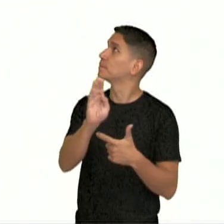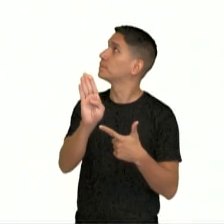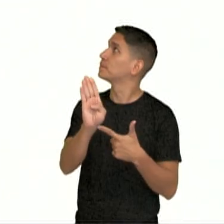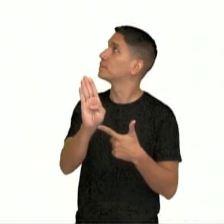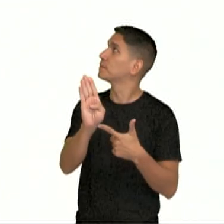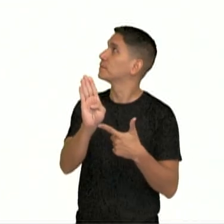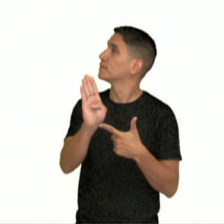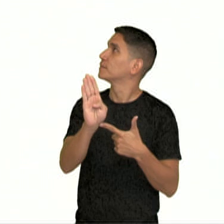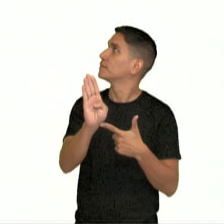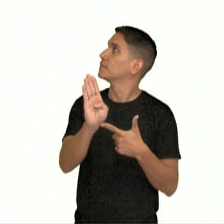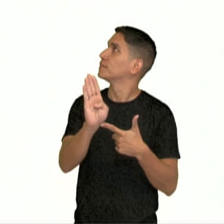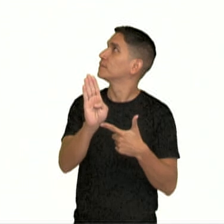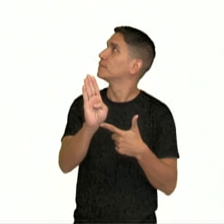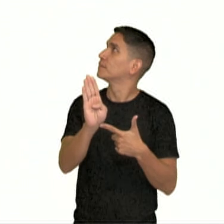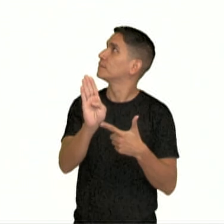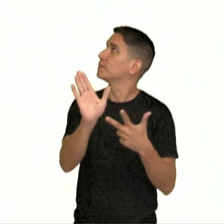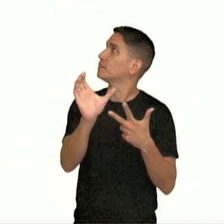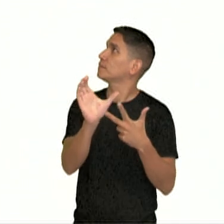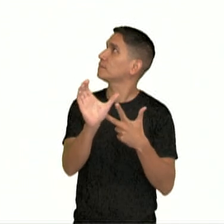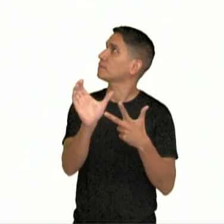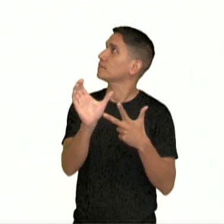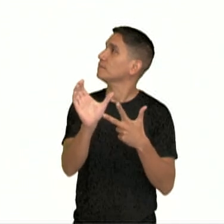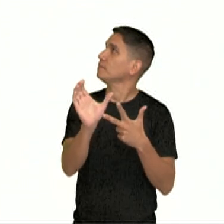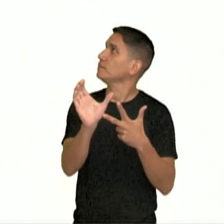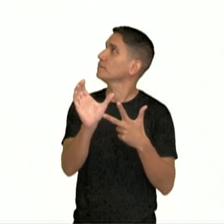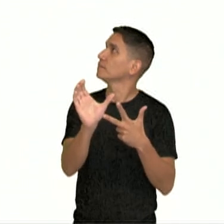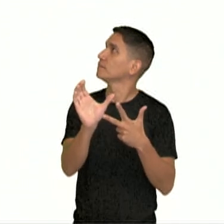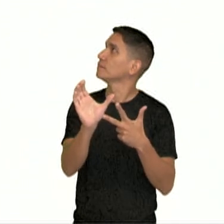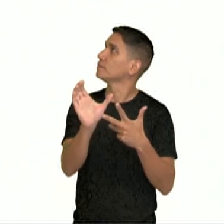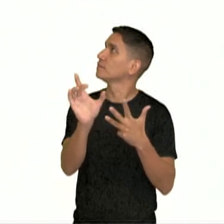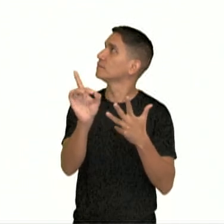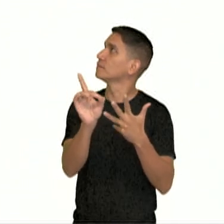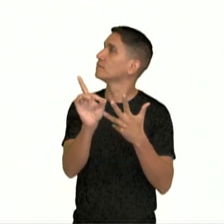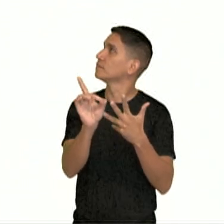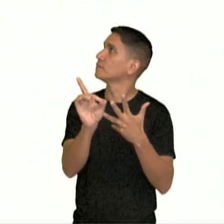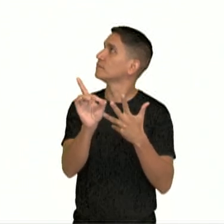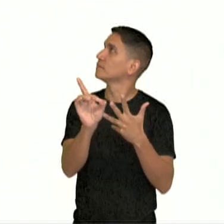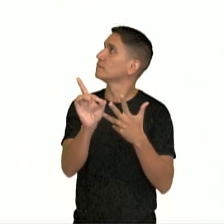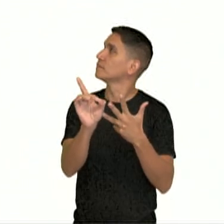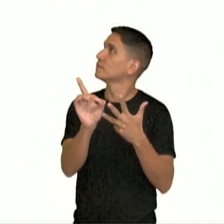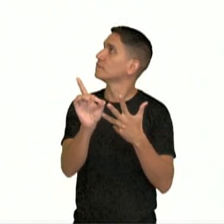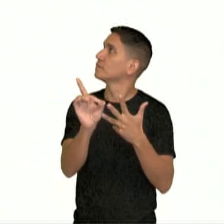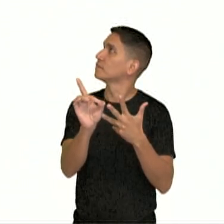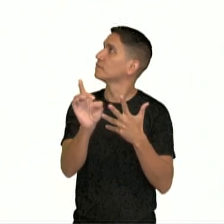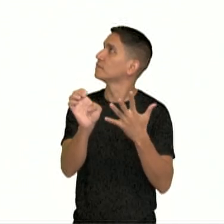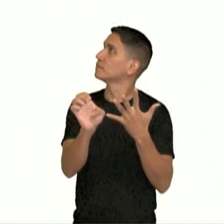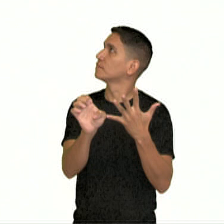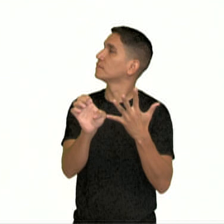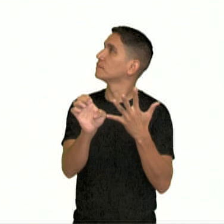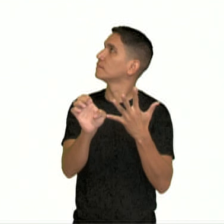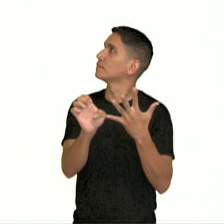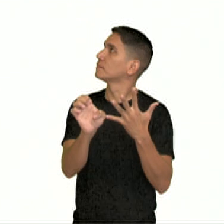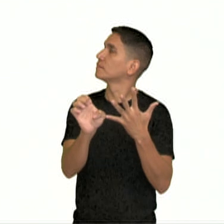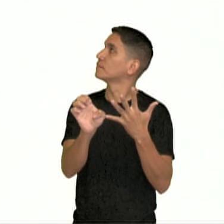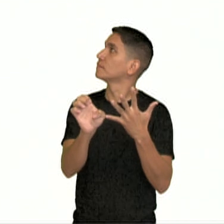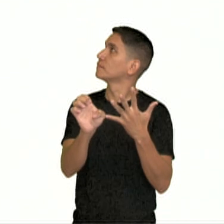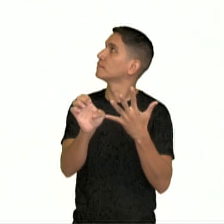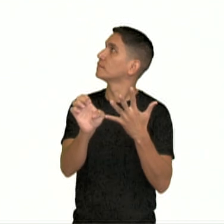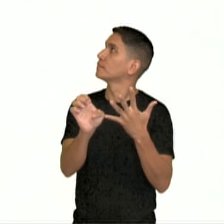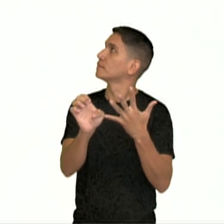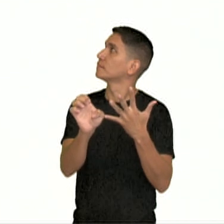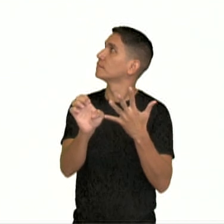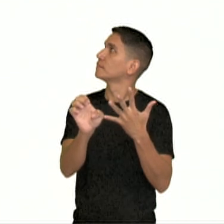Daddy, pai. Son, filho. Daughter, filha. Brother,